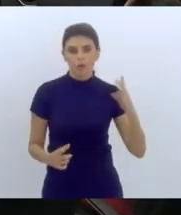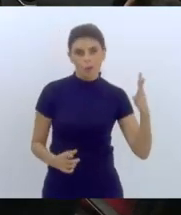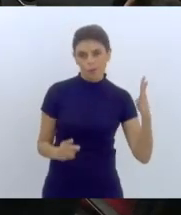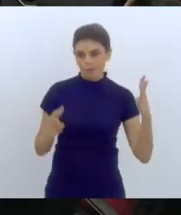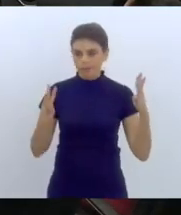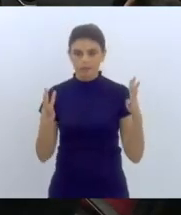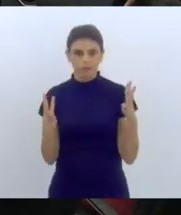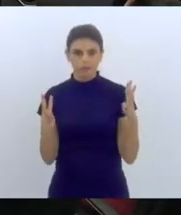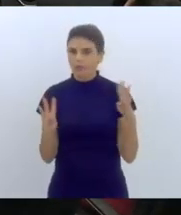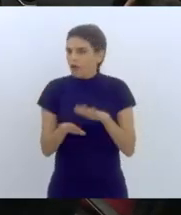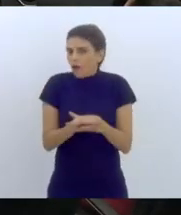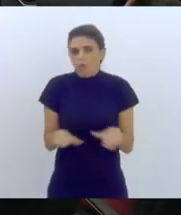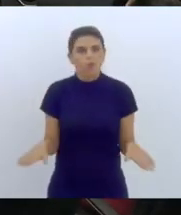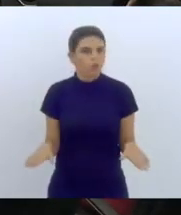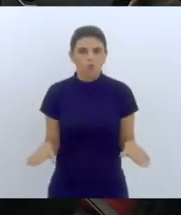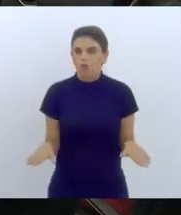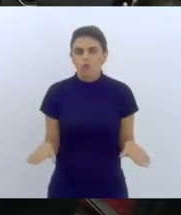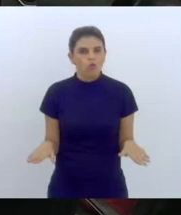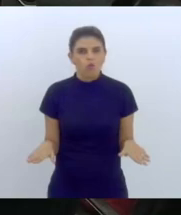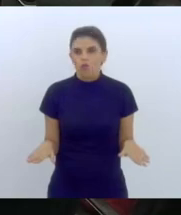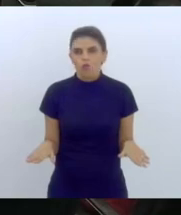4-3, senhor.